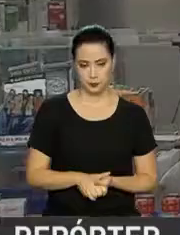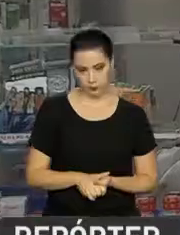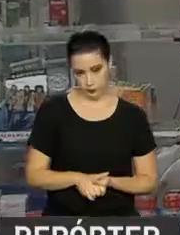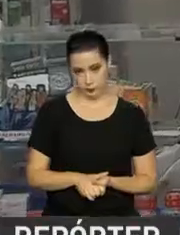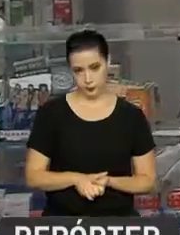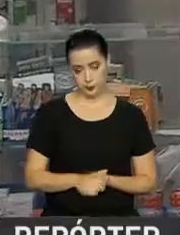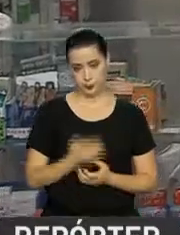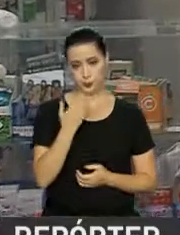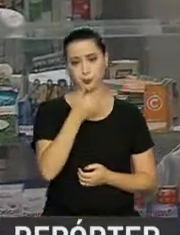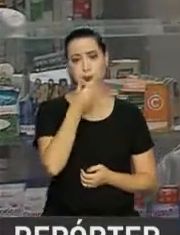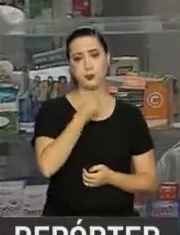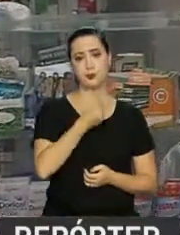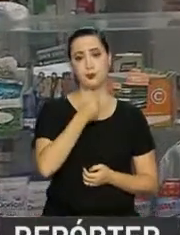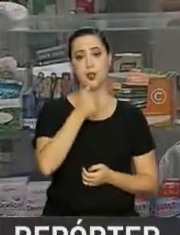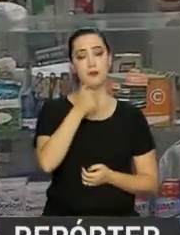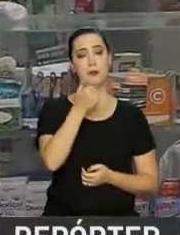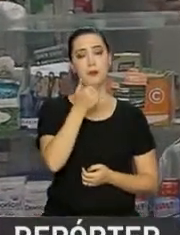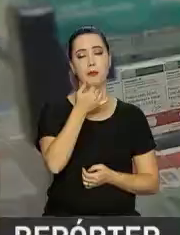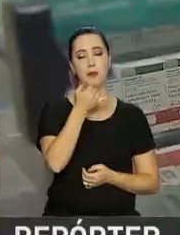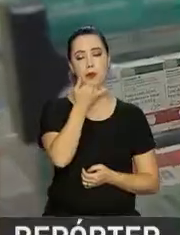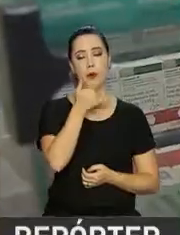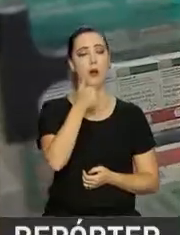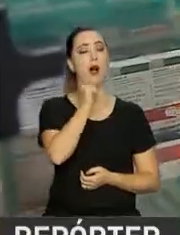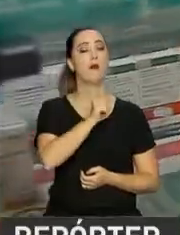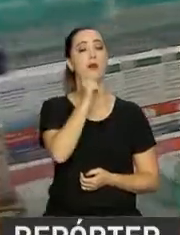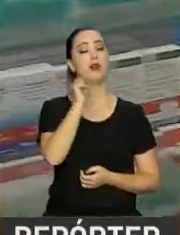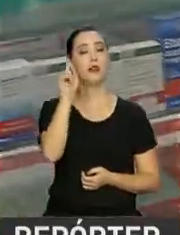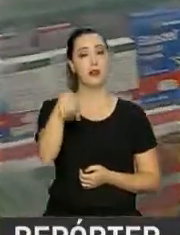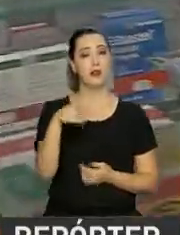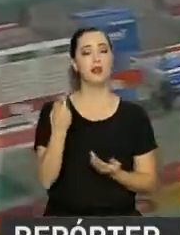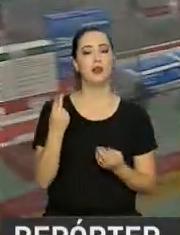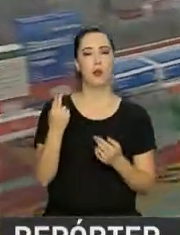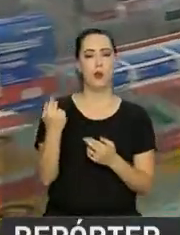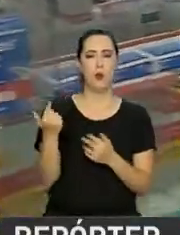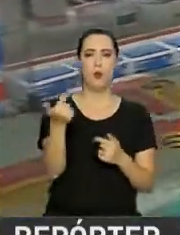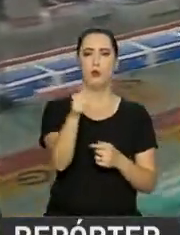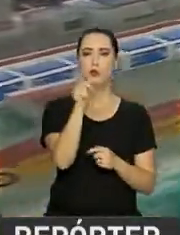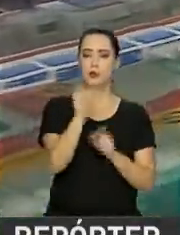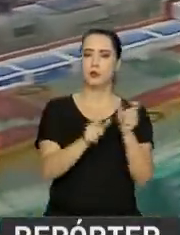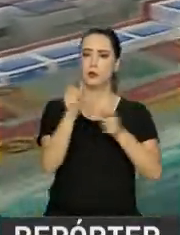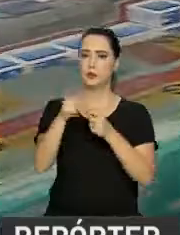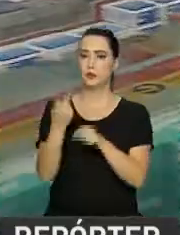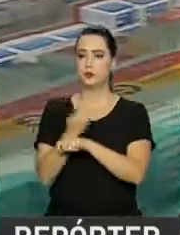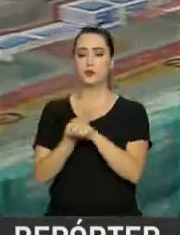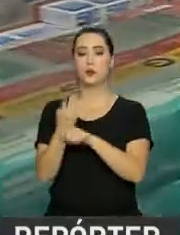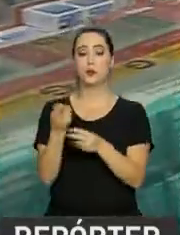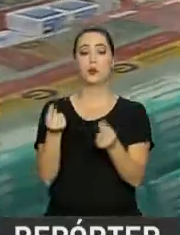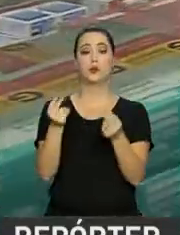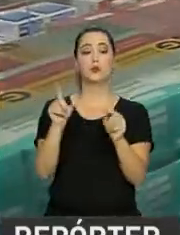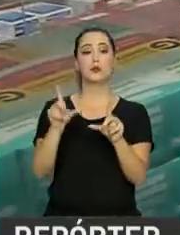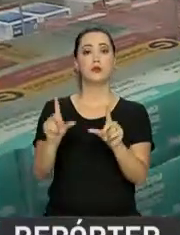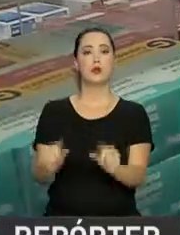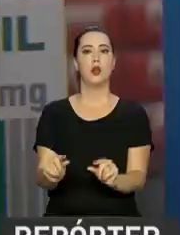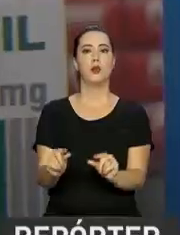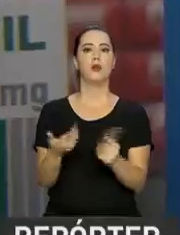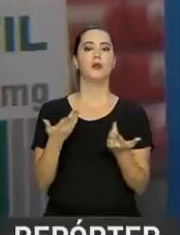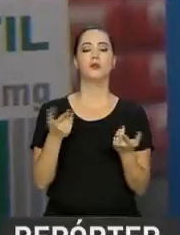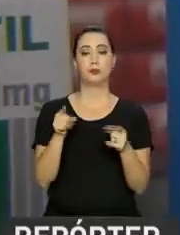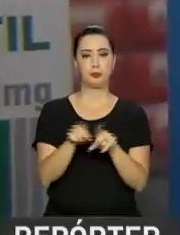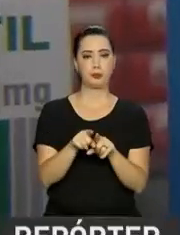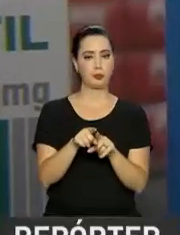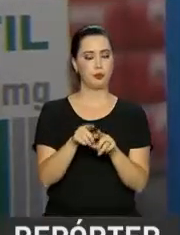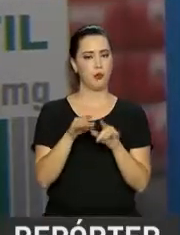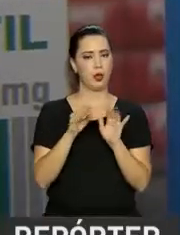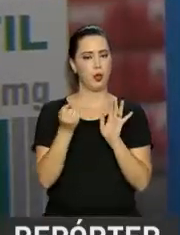está entre uma grande quantidade de brasileiros que procuram a opção mais barata entre os medicamentos dados da anvisa